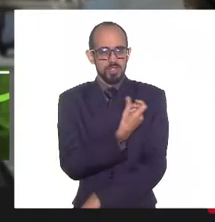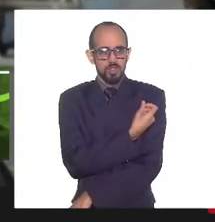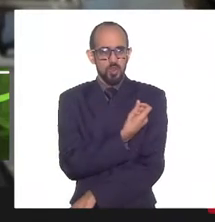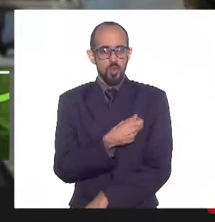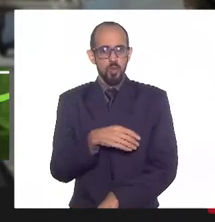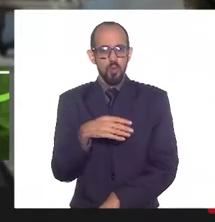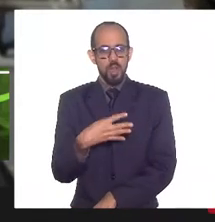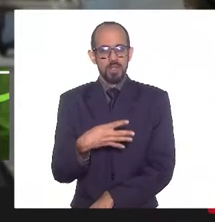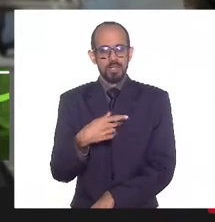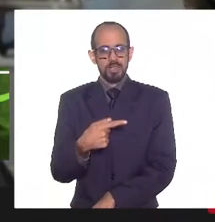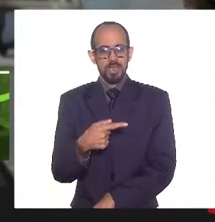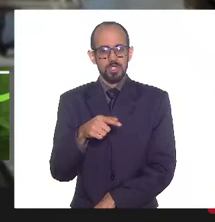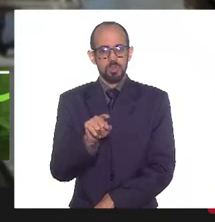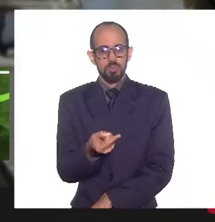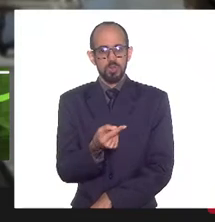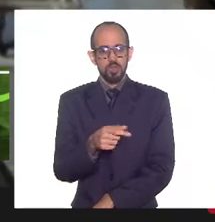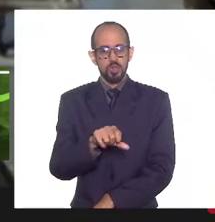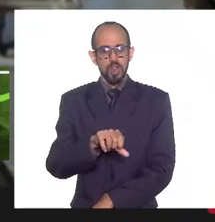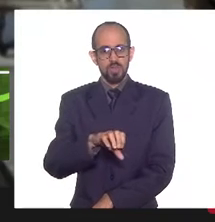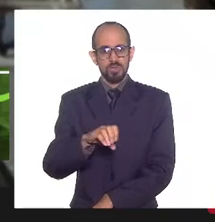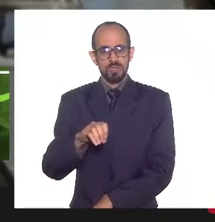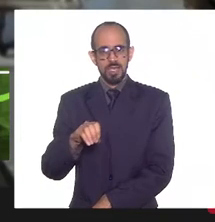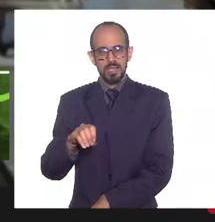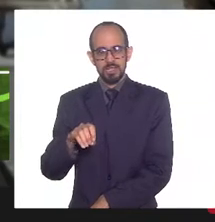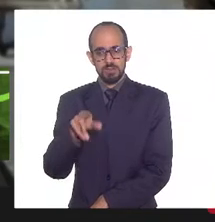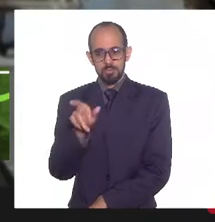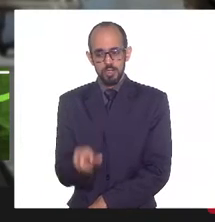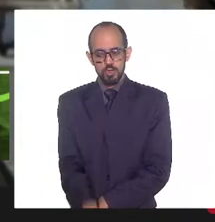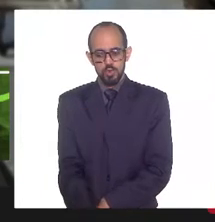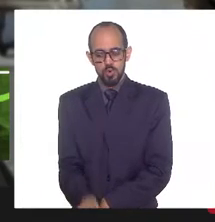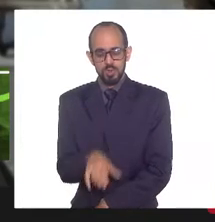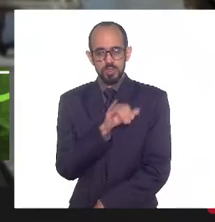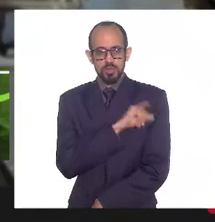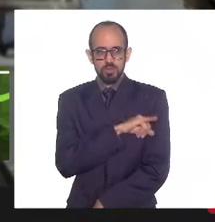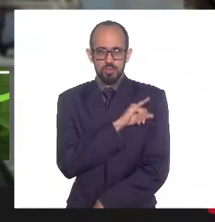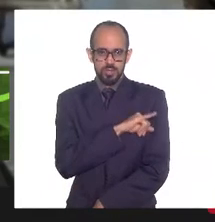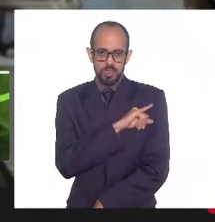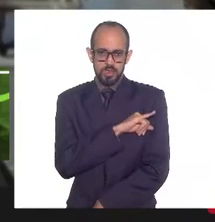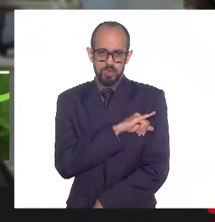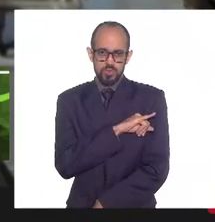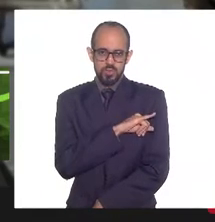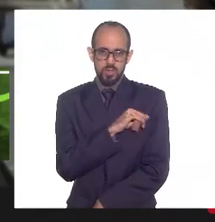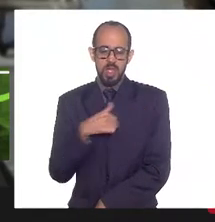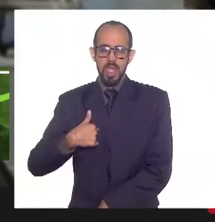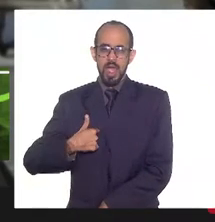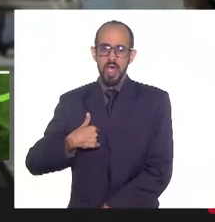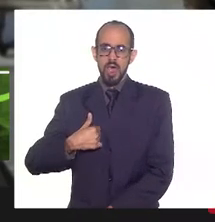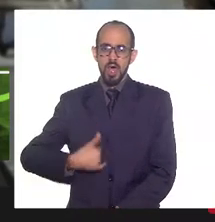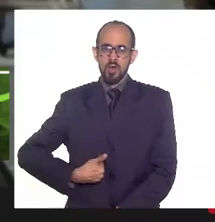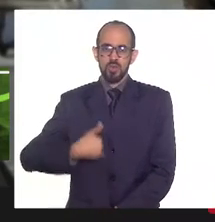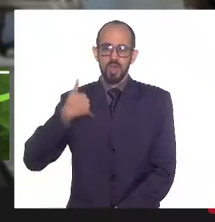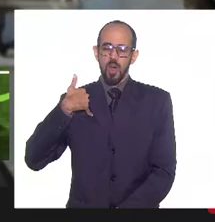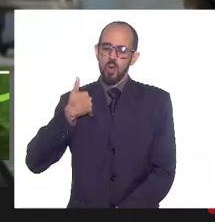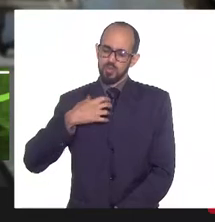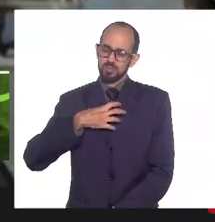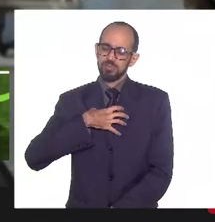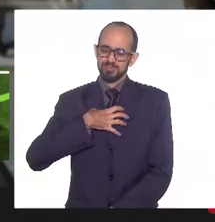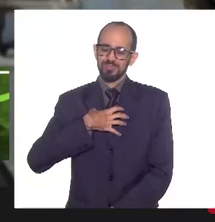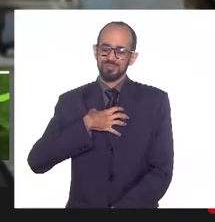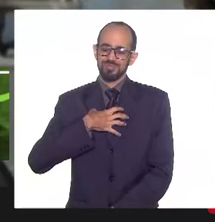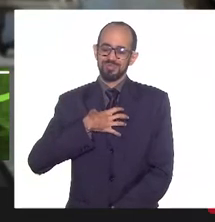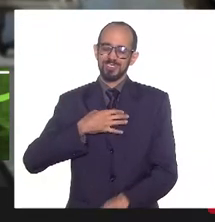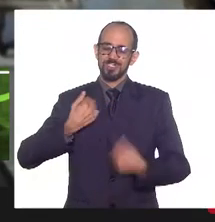.900 pessoas no Estado do Rio de Janeiro essa é uma marca que nos orgulha nós tivemos que trocar